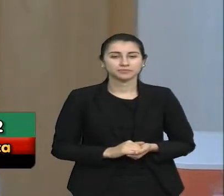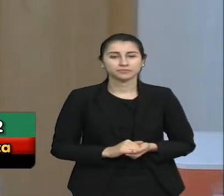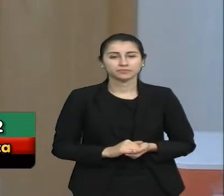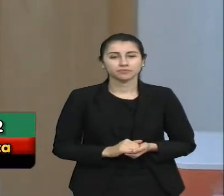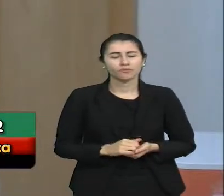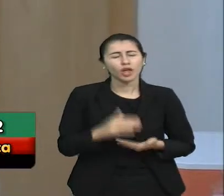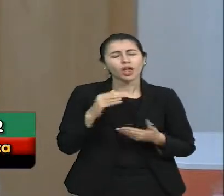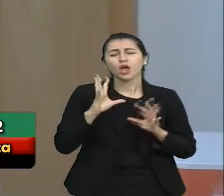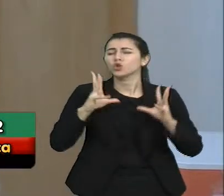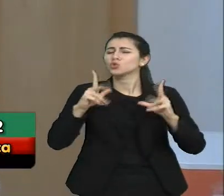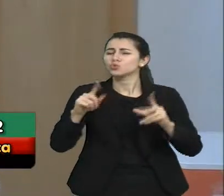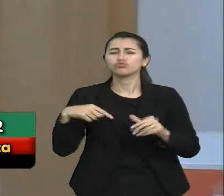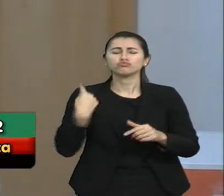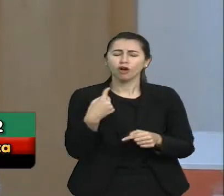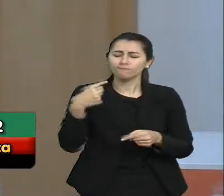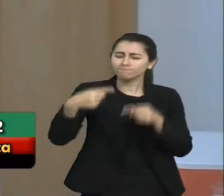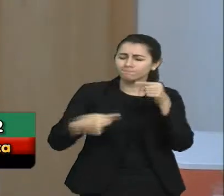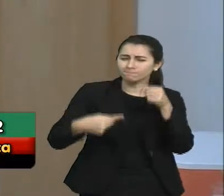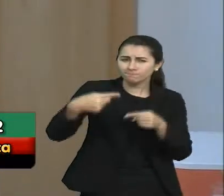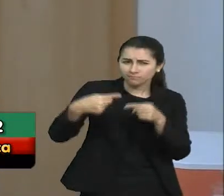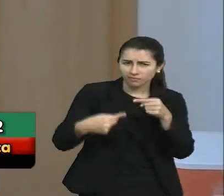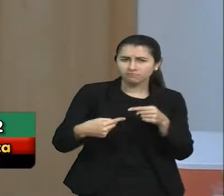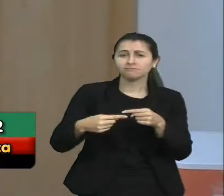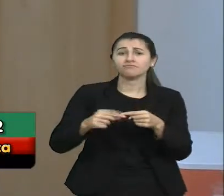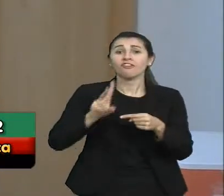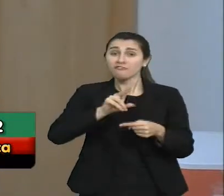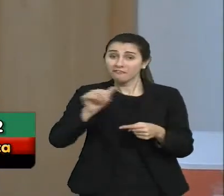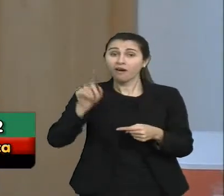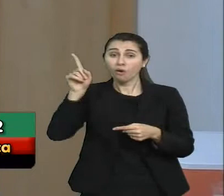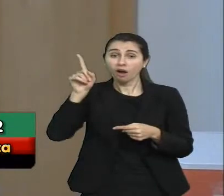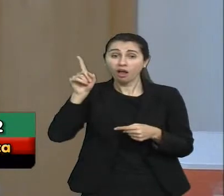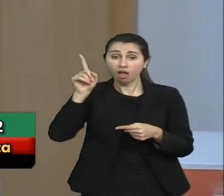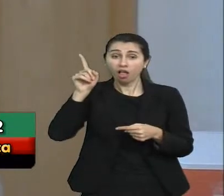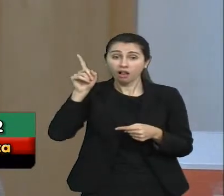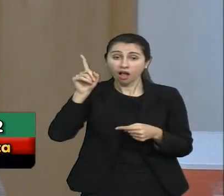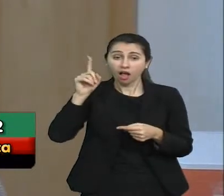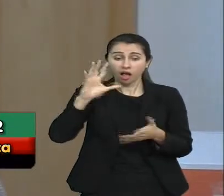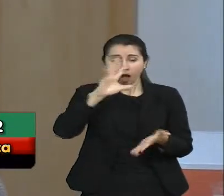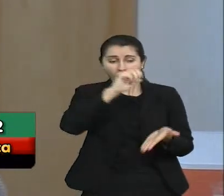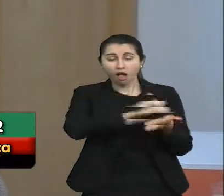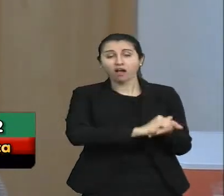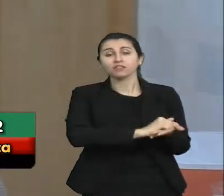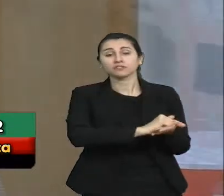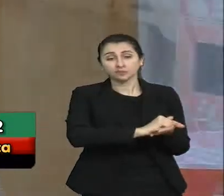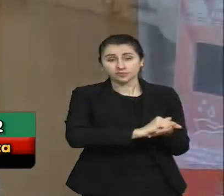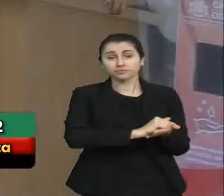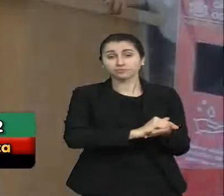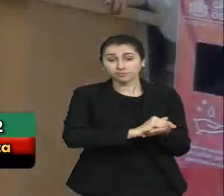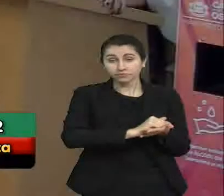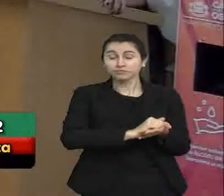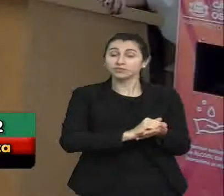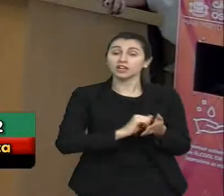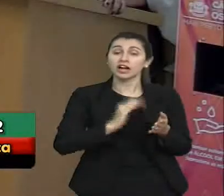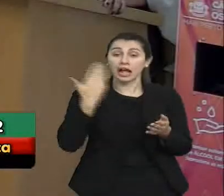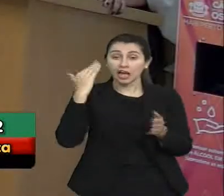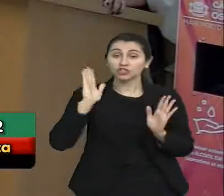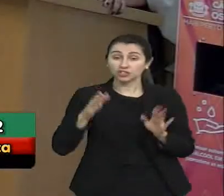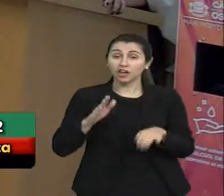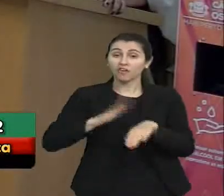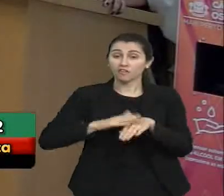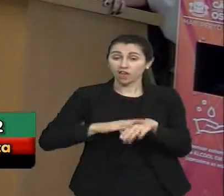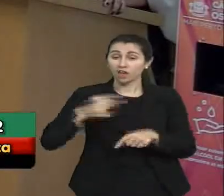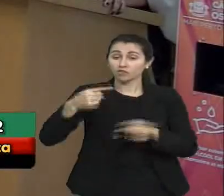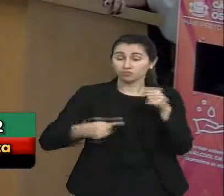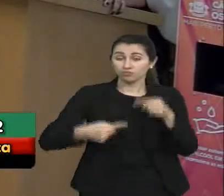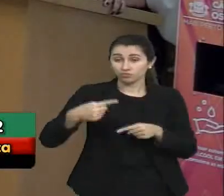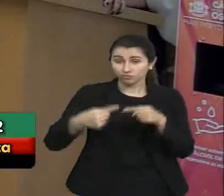nós discutirmos aqui vai ficar gravado, assim como nós fizemos duas audiências públicas em território, nossa sempre